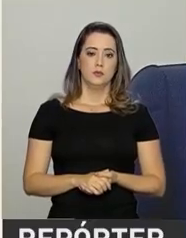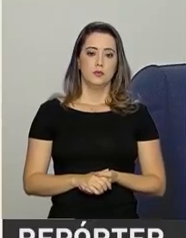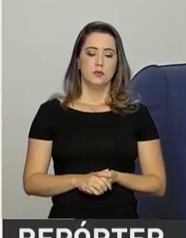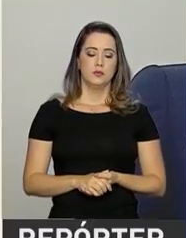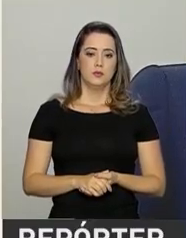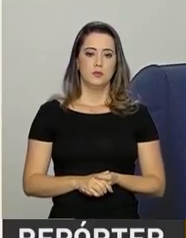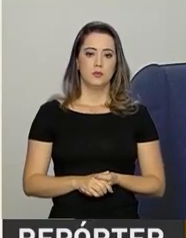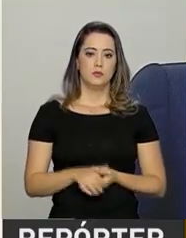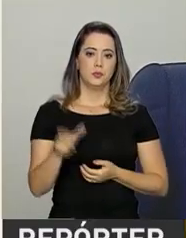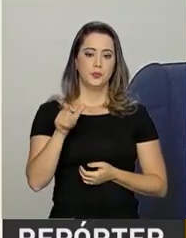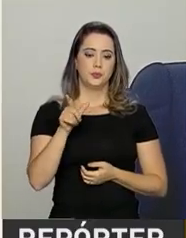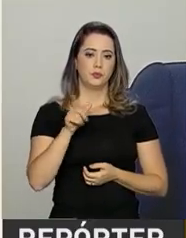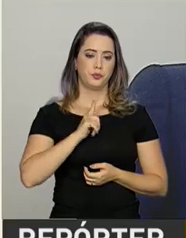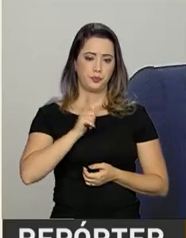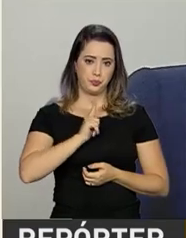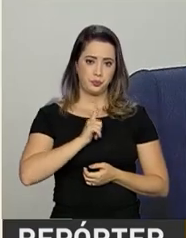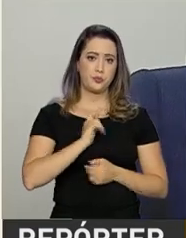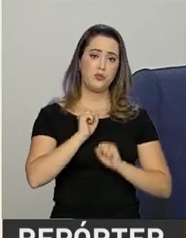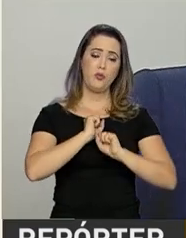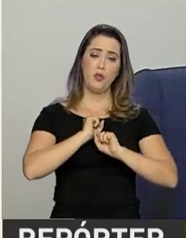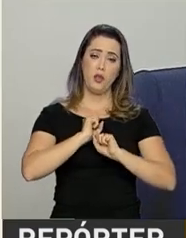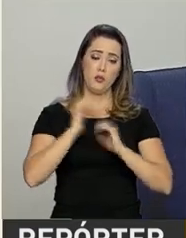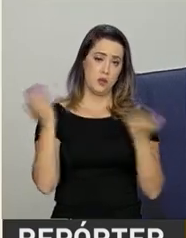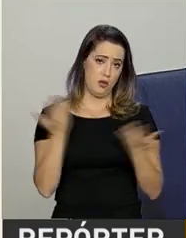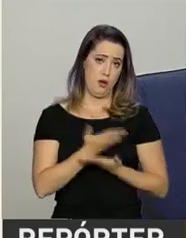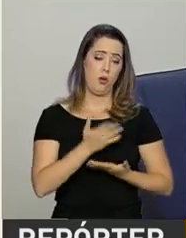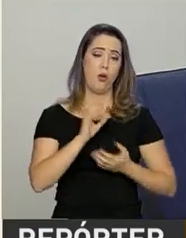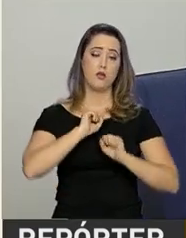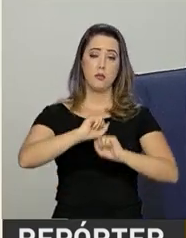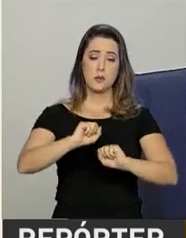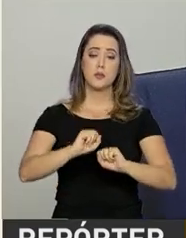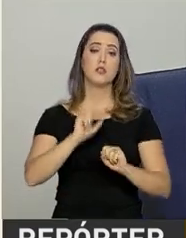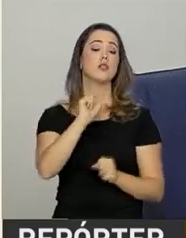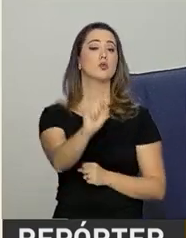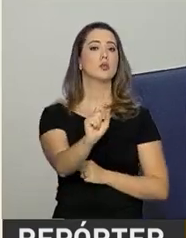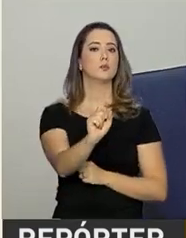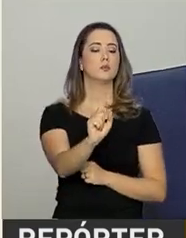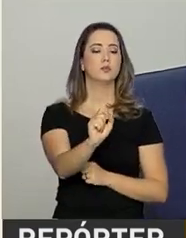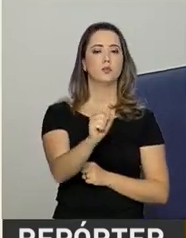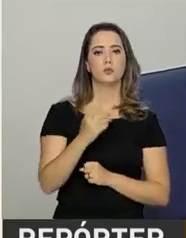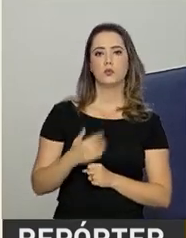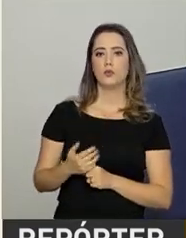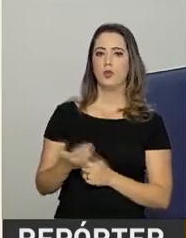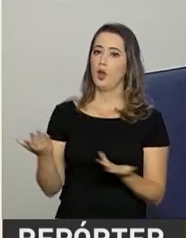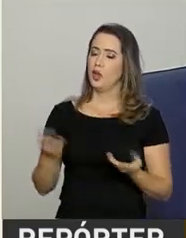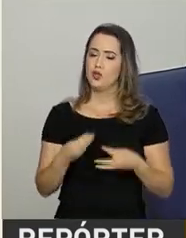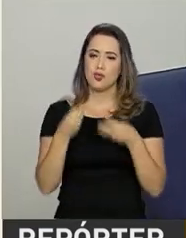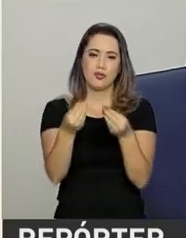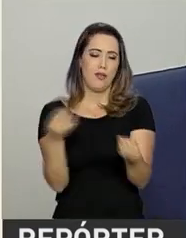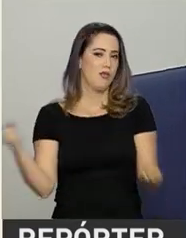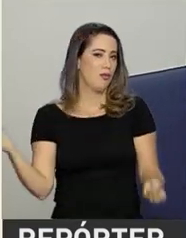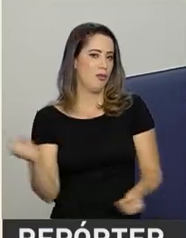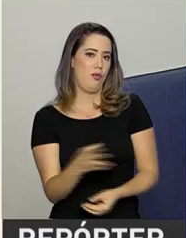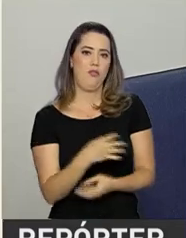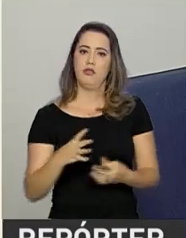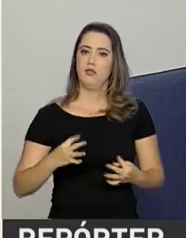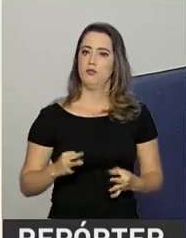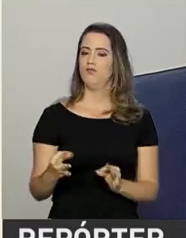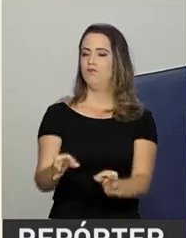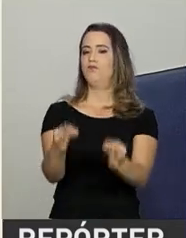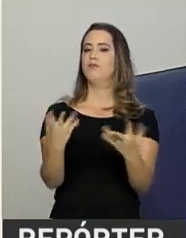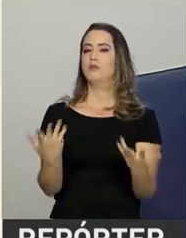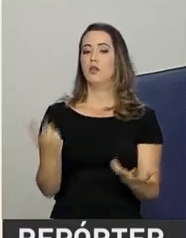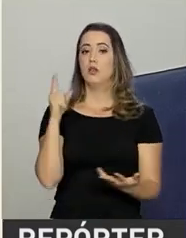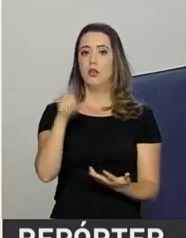é uma a possibilidade de trazer a inovação trazer a